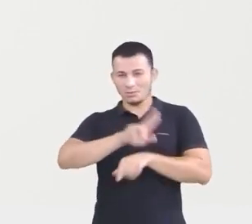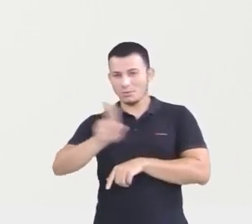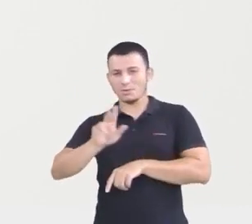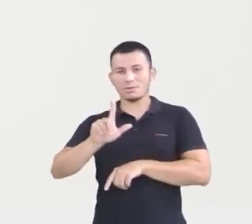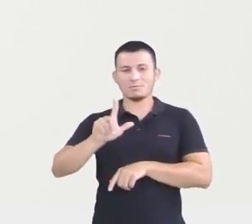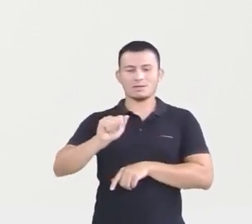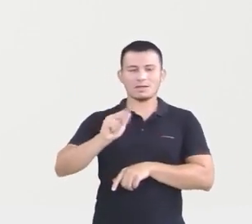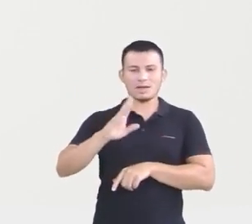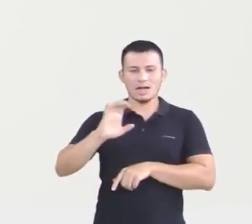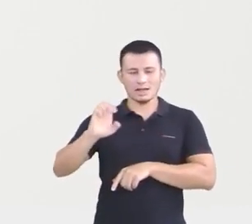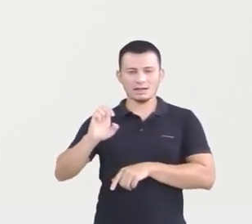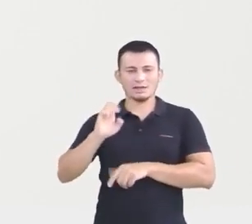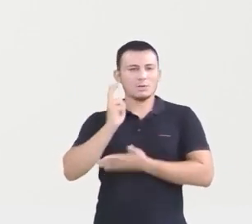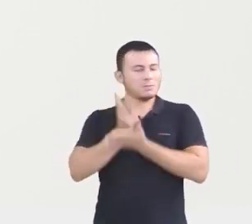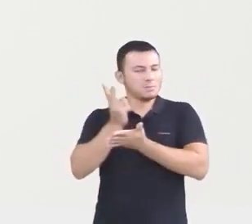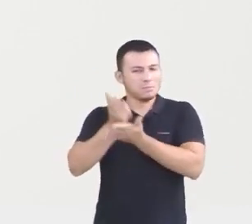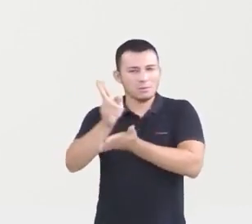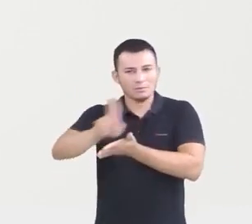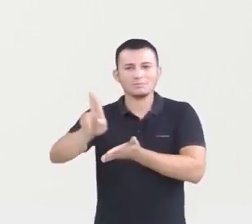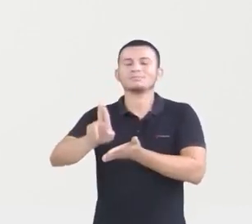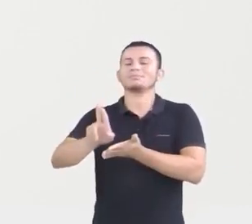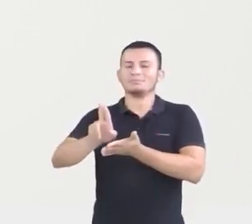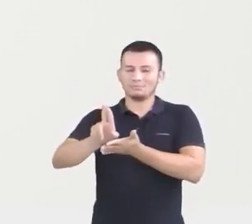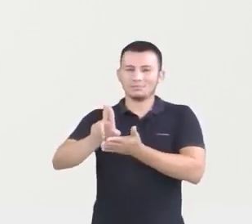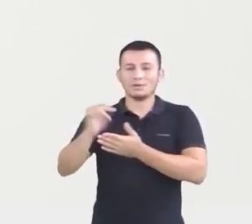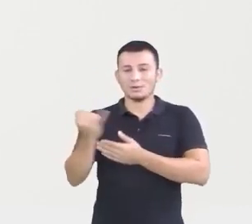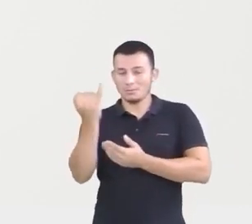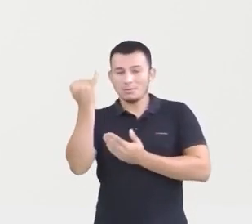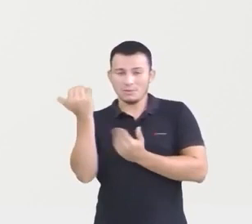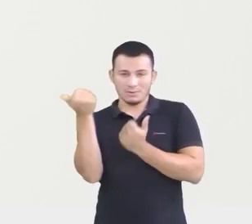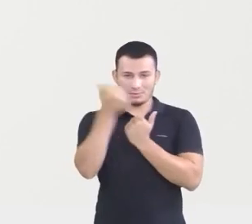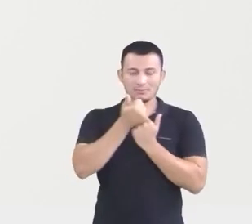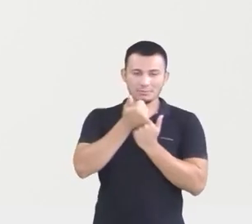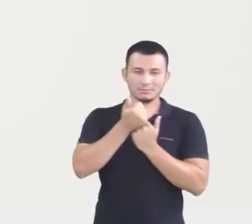sendo repetido também várias vezes.